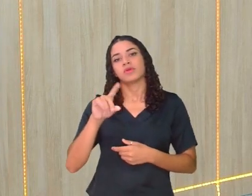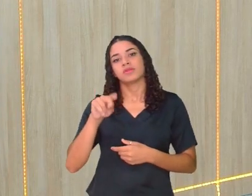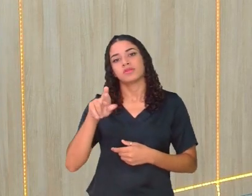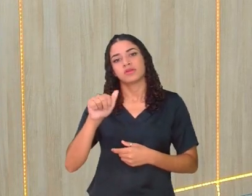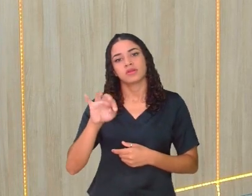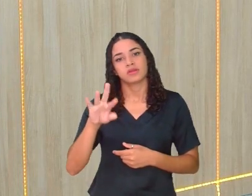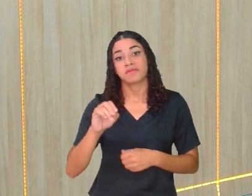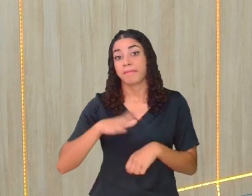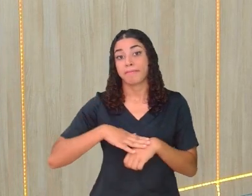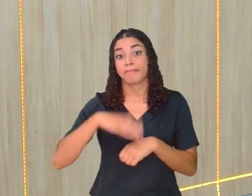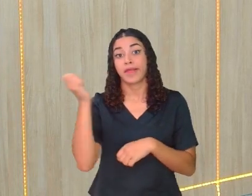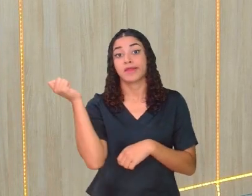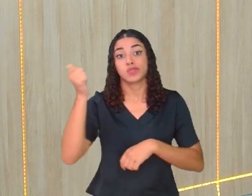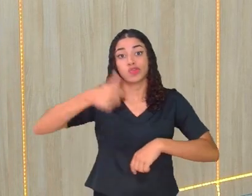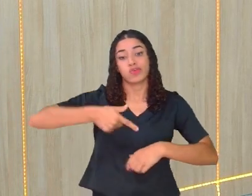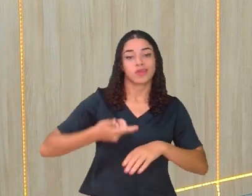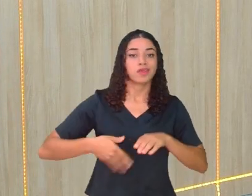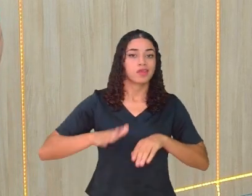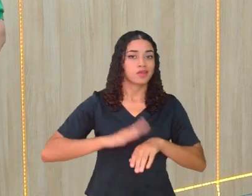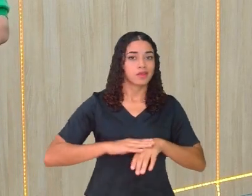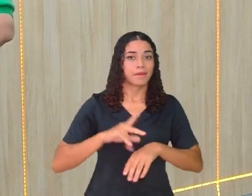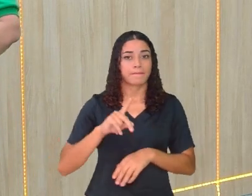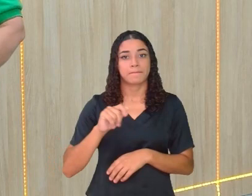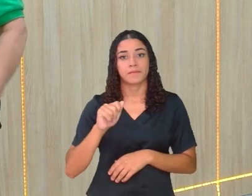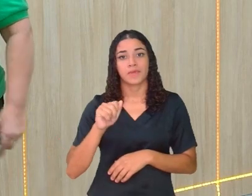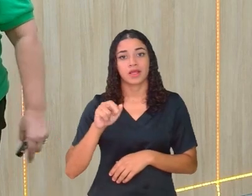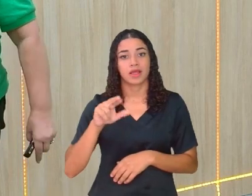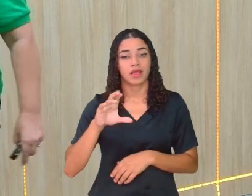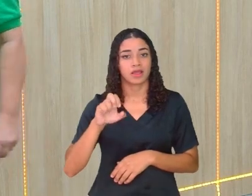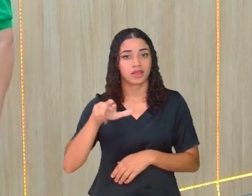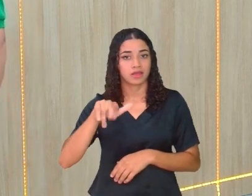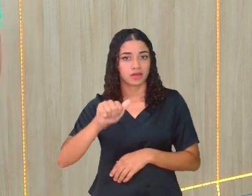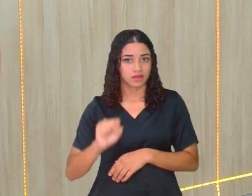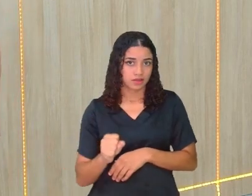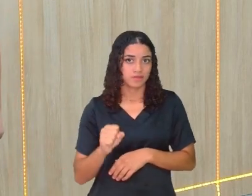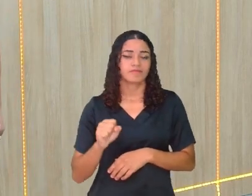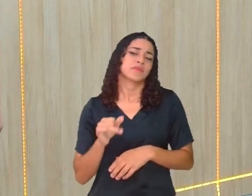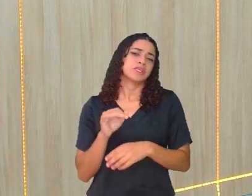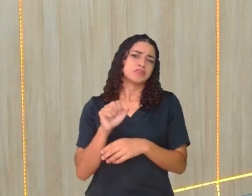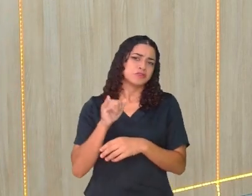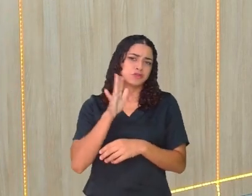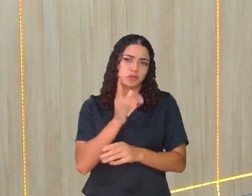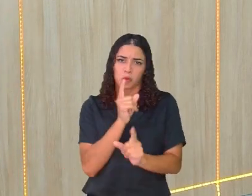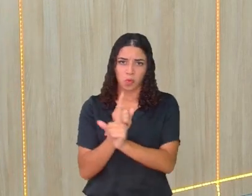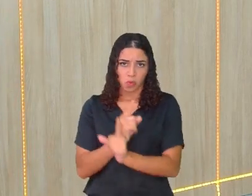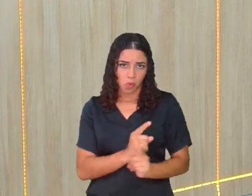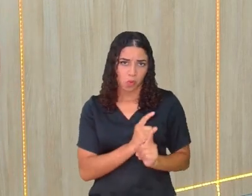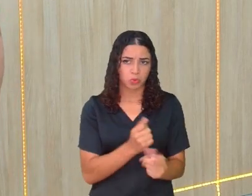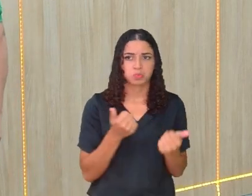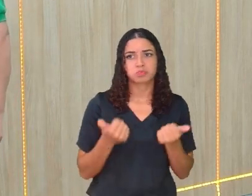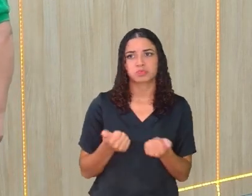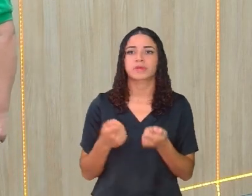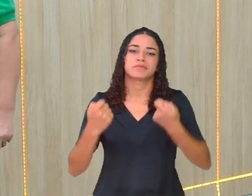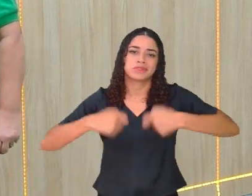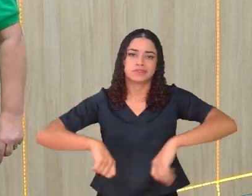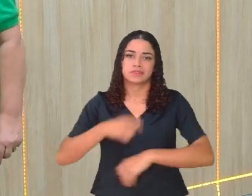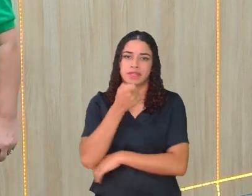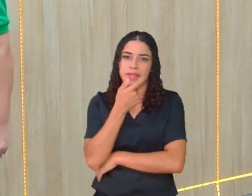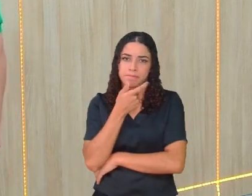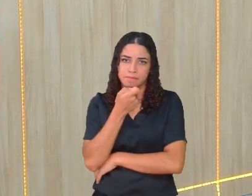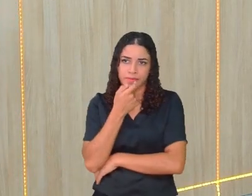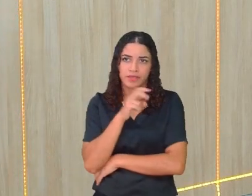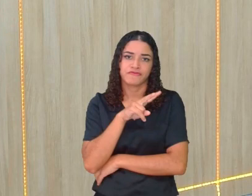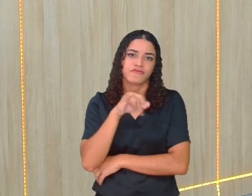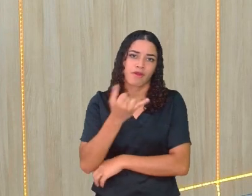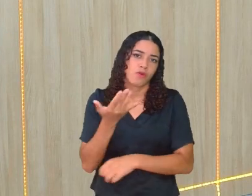aí no pâncreas. Isso pode ser revertido, sim. Né? Se o caso já foi diagnosticado, vai ter que vir uma medicação